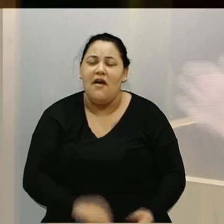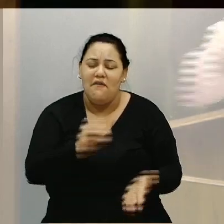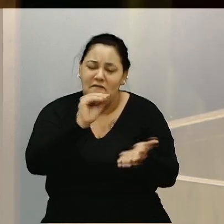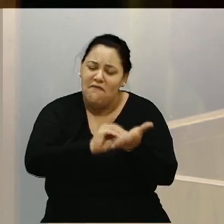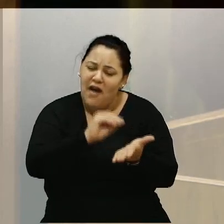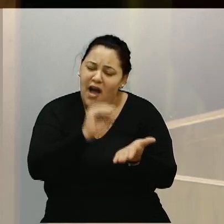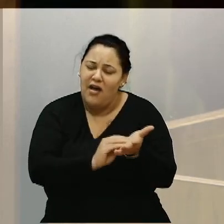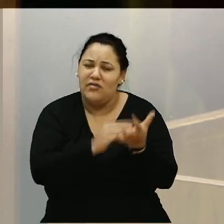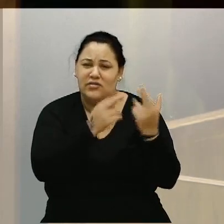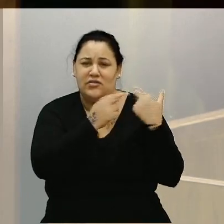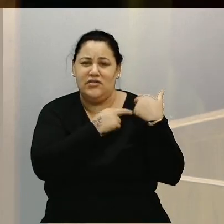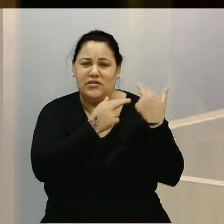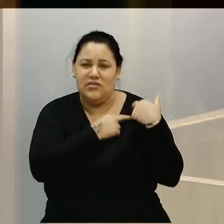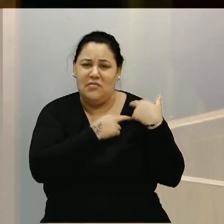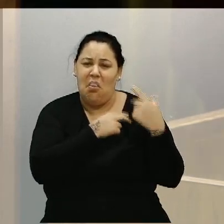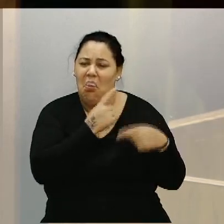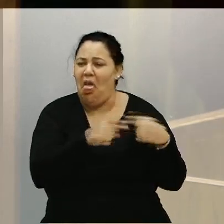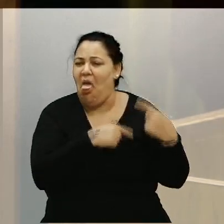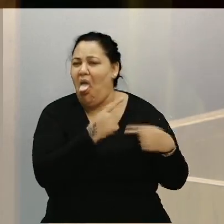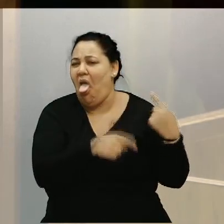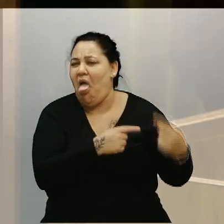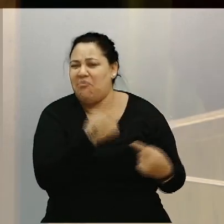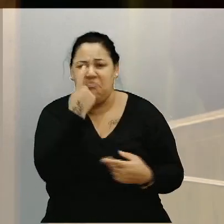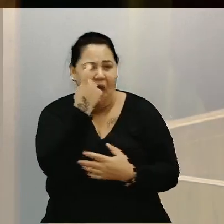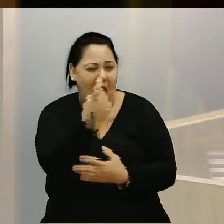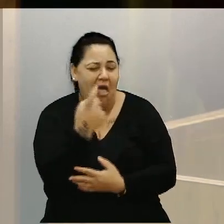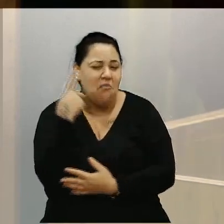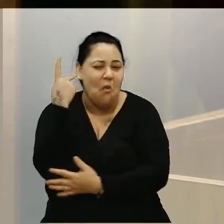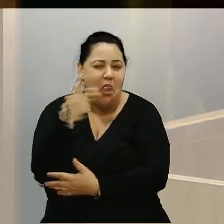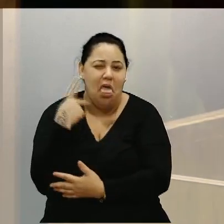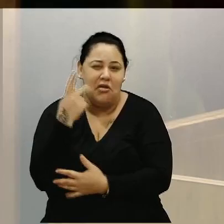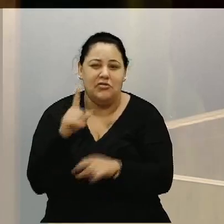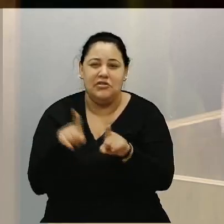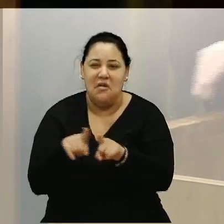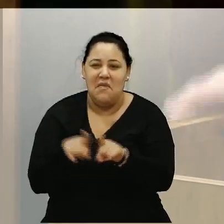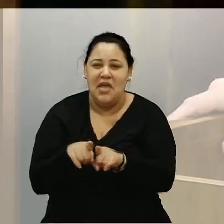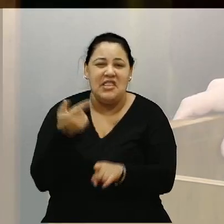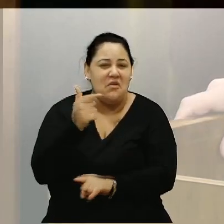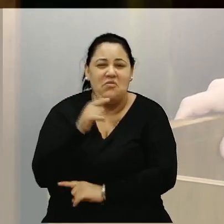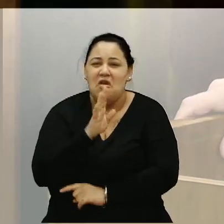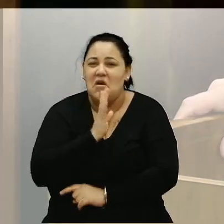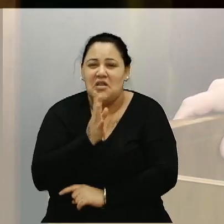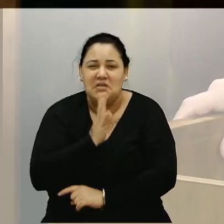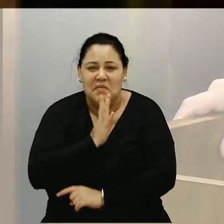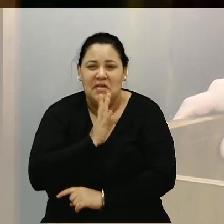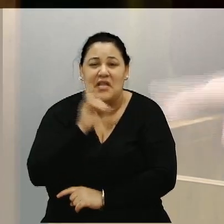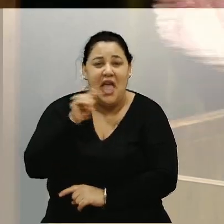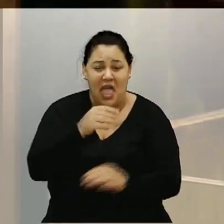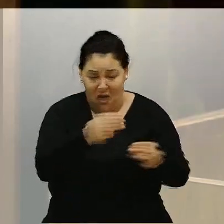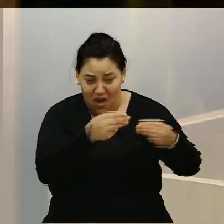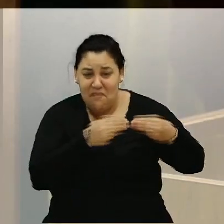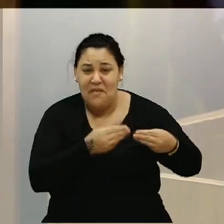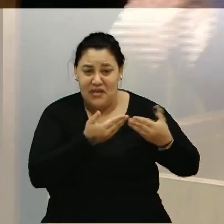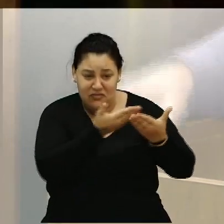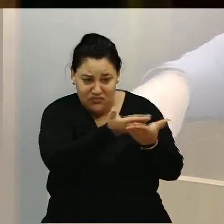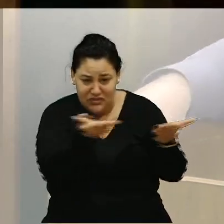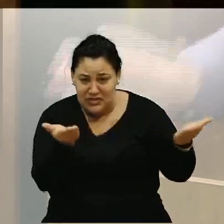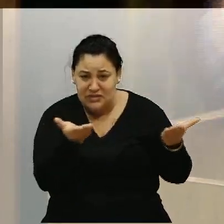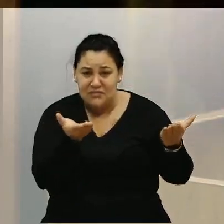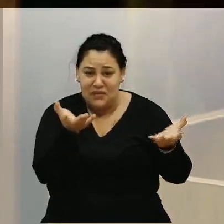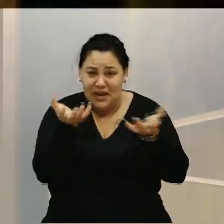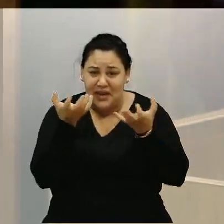Irresponsabilidade, demagogia, parvice, é esse o tamanho da emenda de vocês para querer colocar